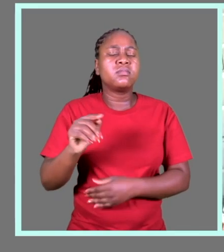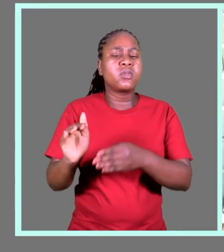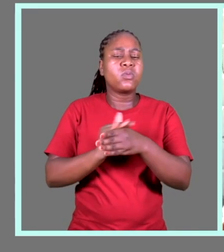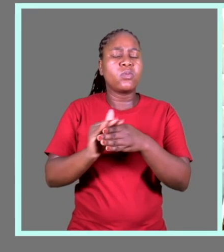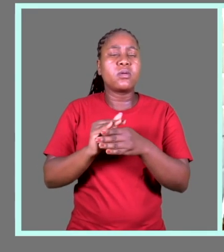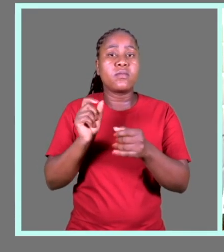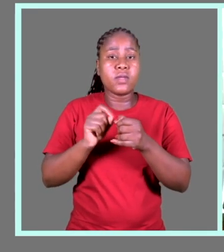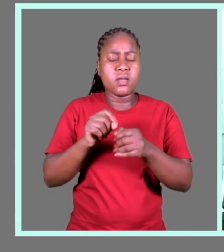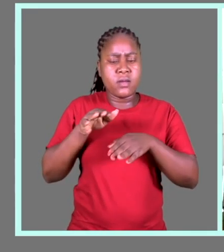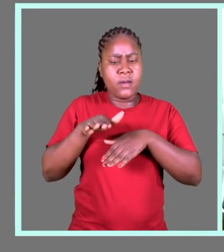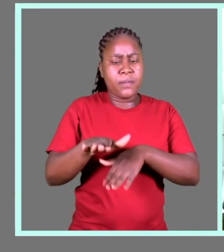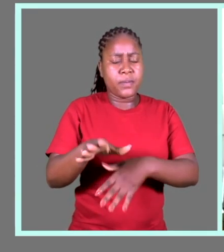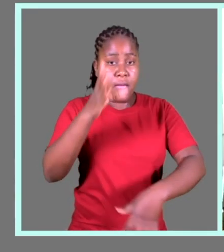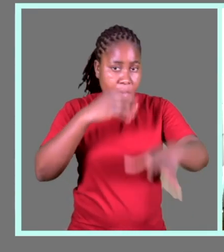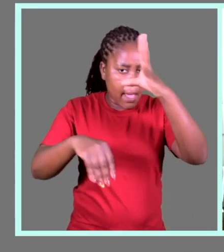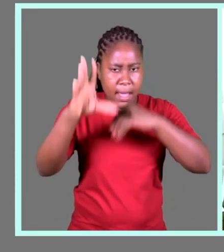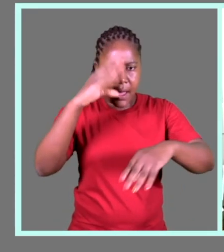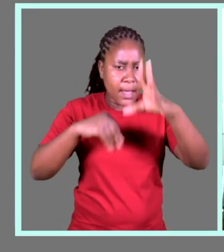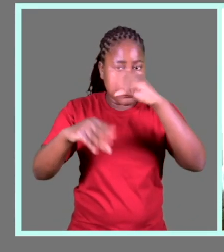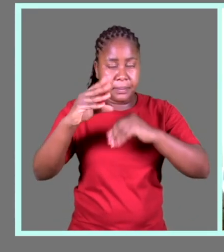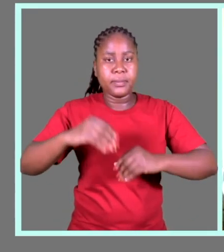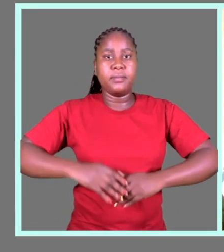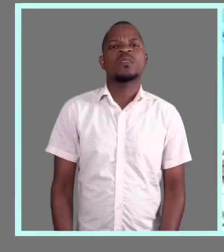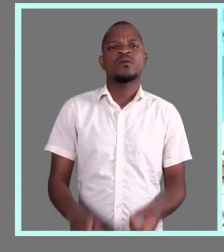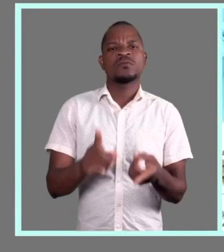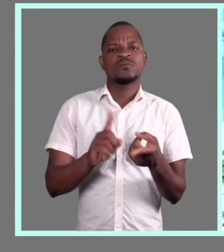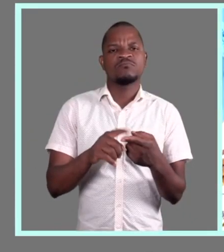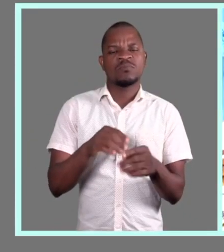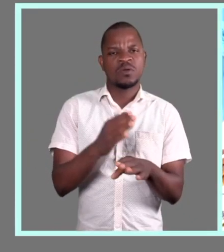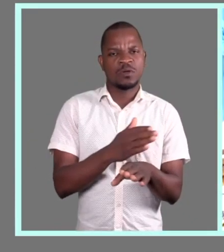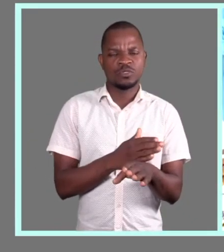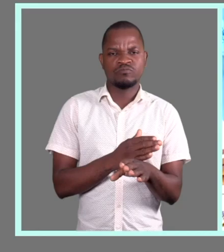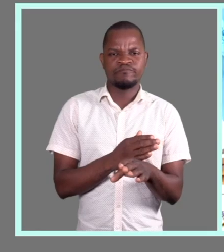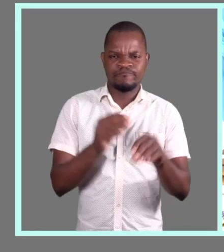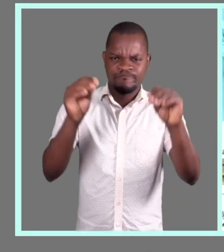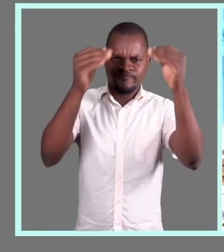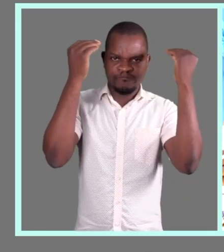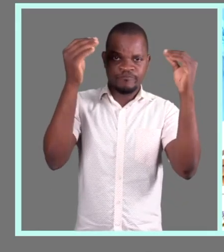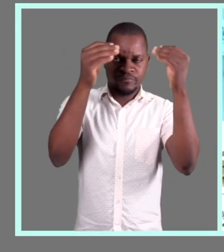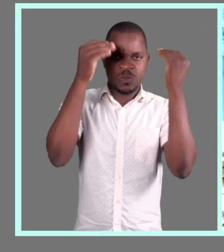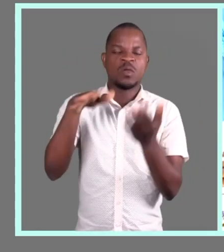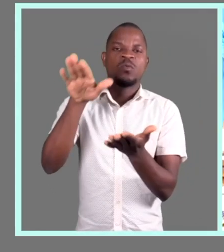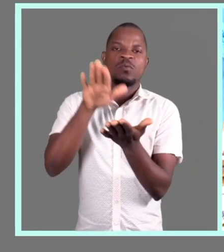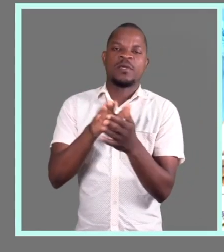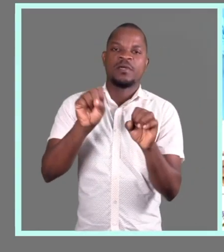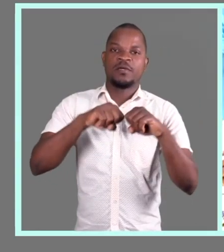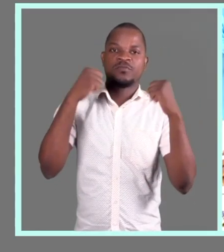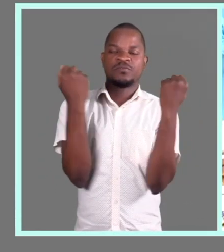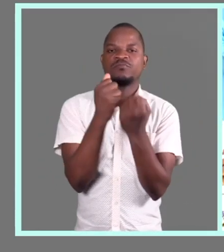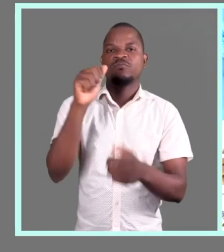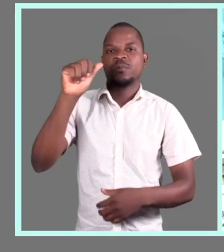arte de desenvolver a vida a tecidos. Teve formação no ADEMO, que